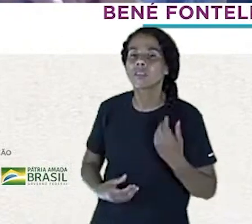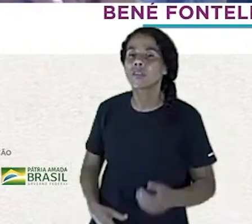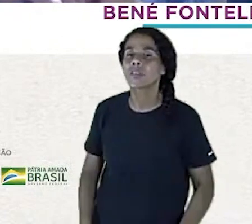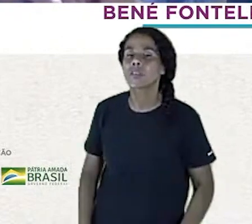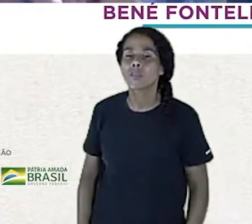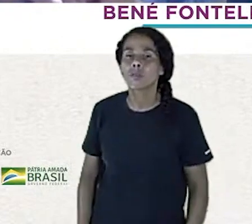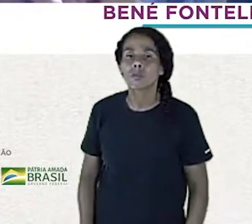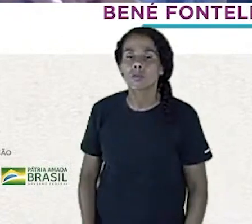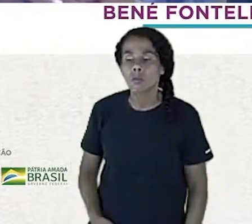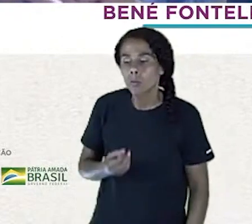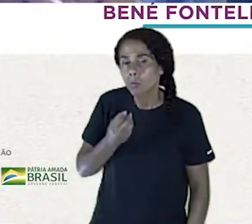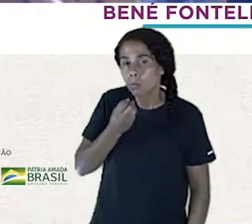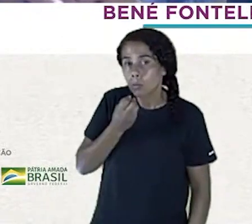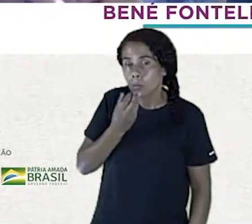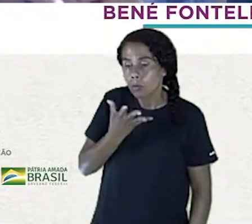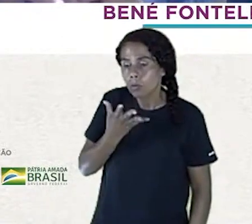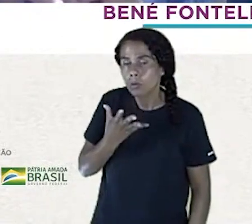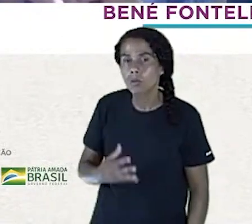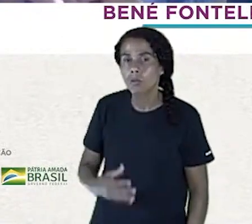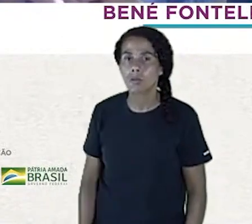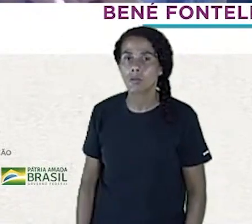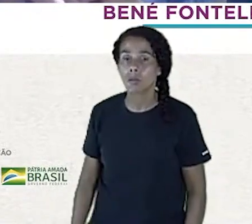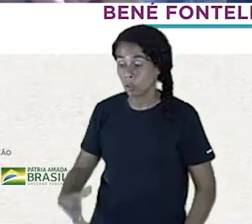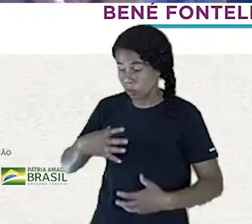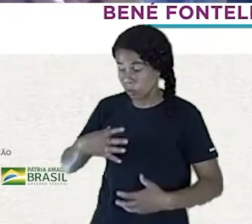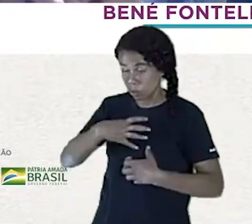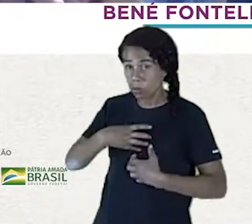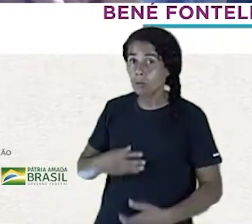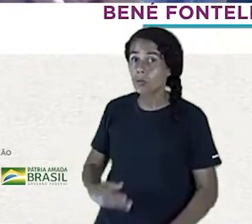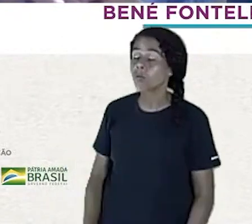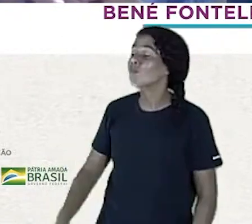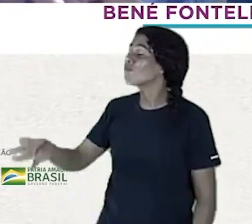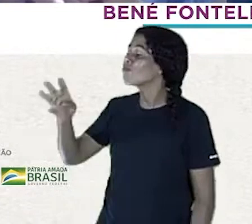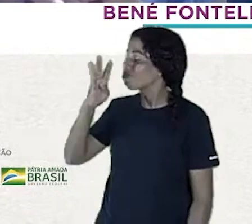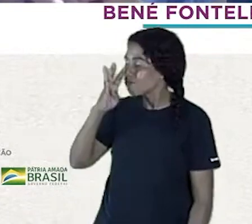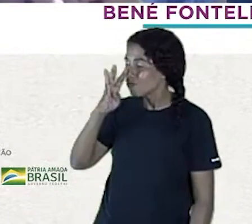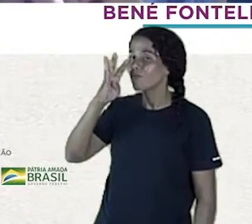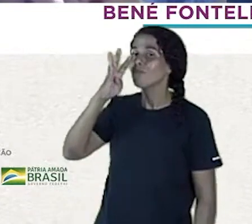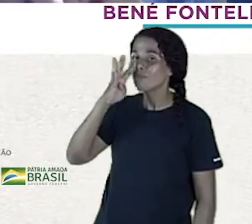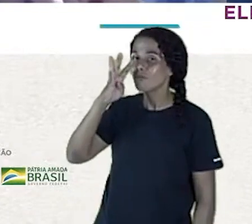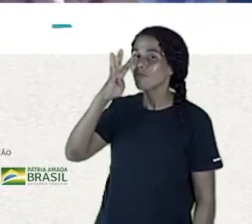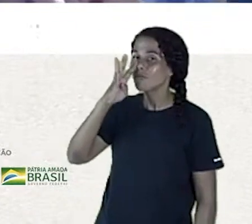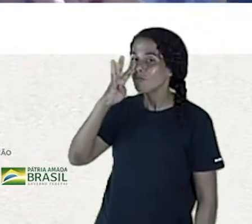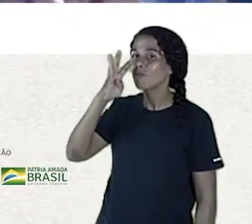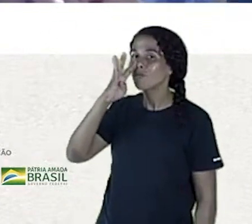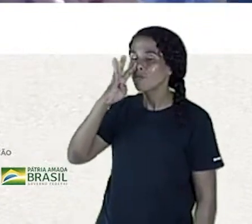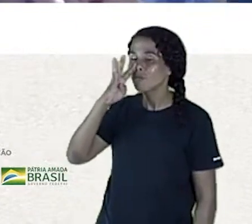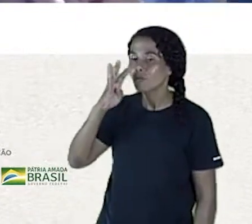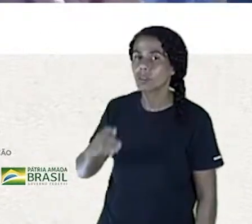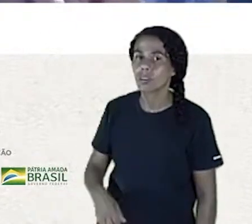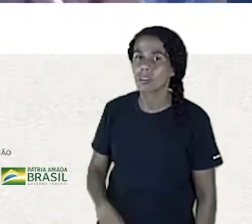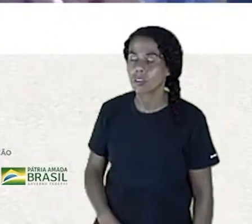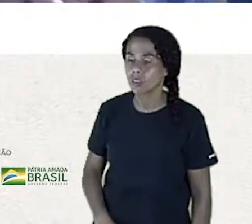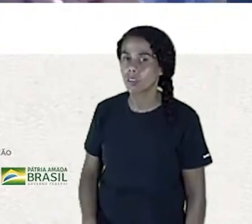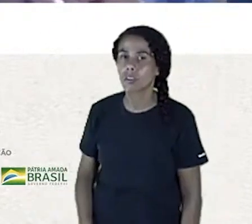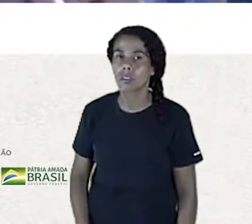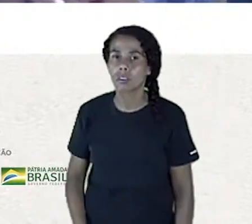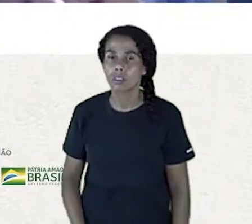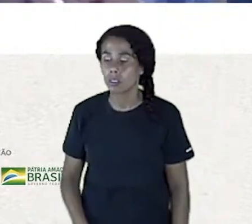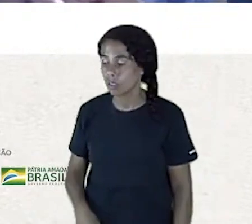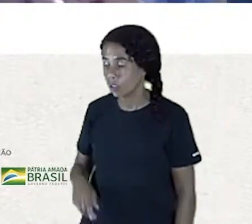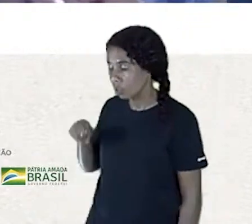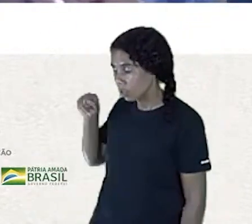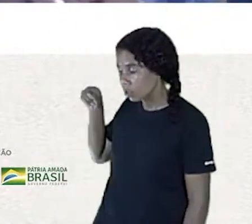quanto eu me identifico com elas. E por isso, porque eu sei que aí também dentro de você, esse filtrozinho